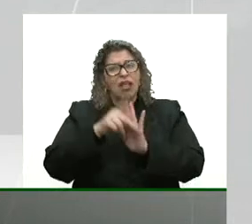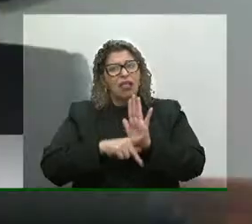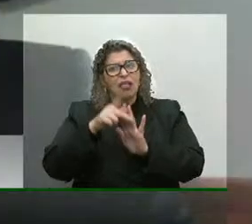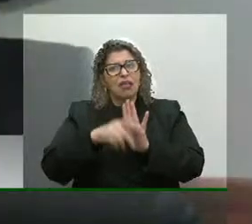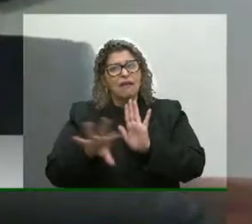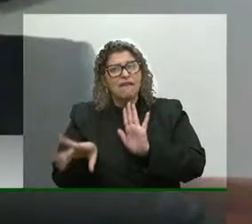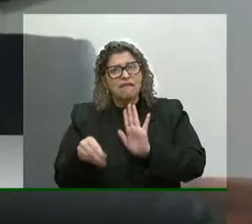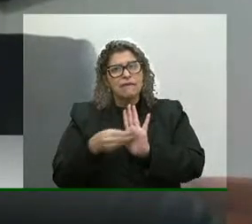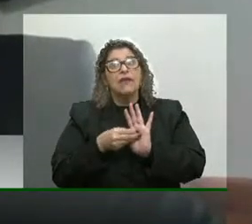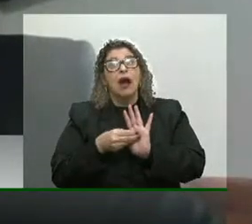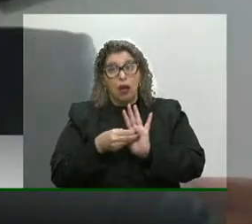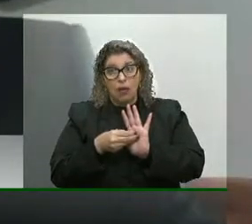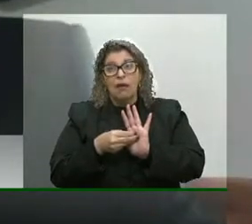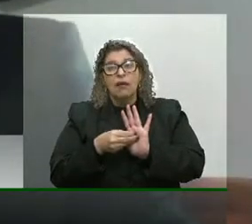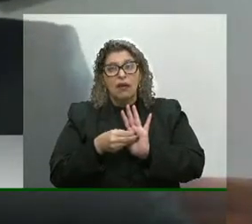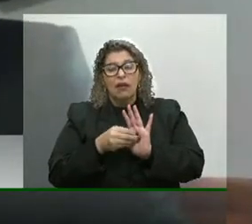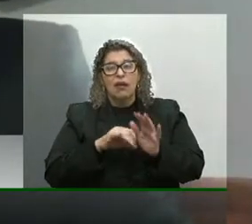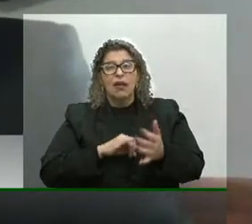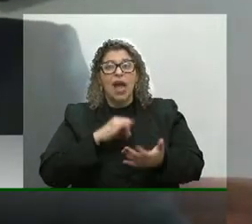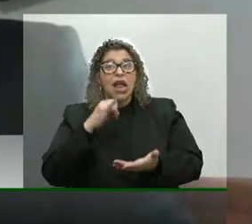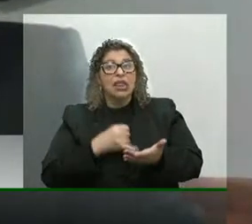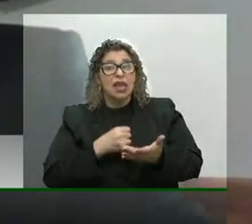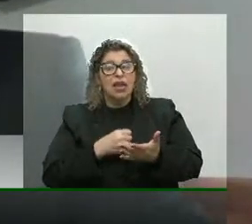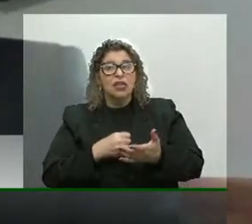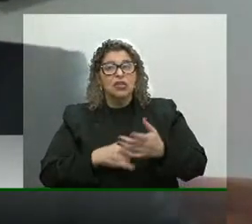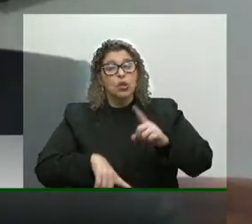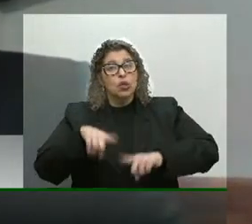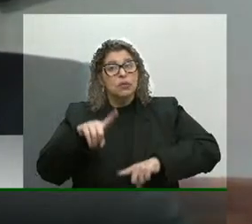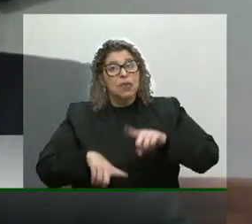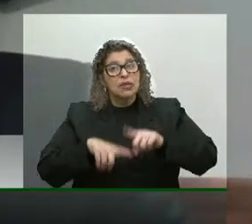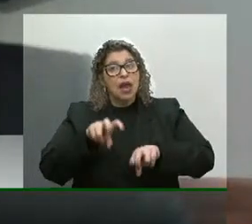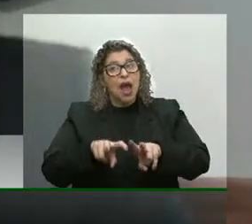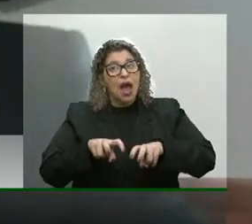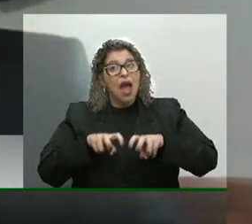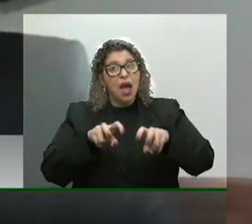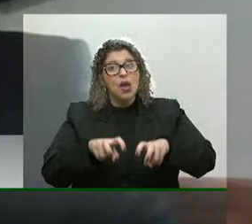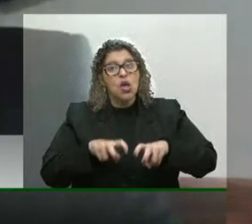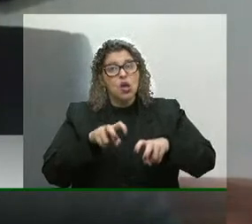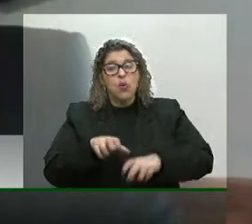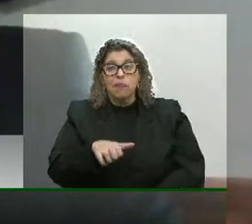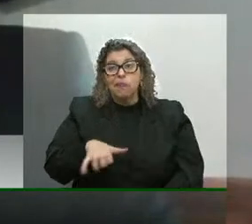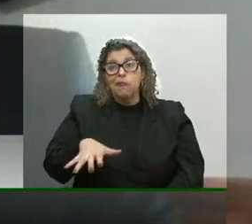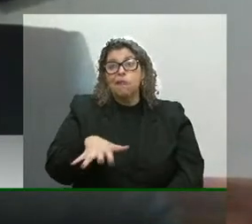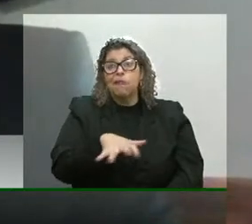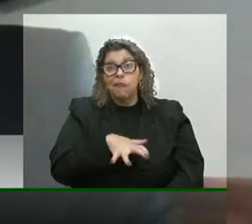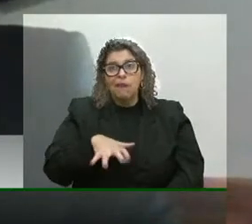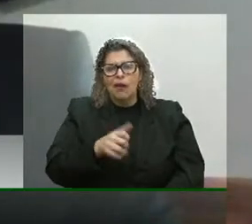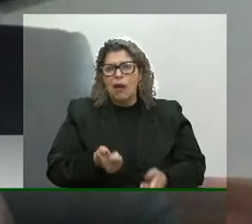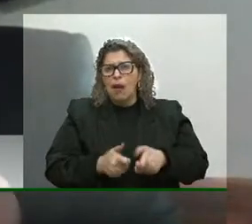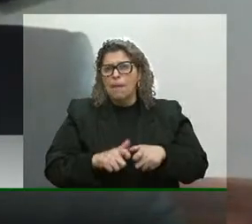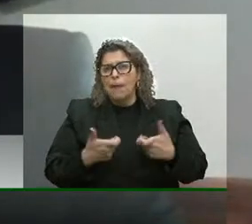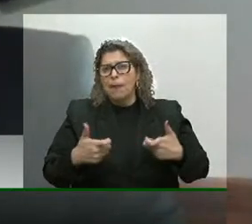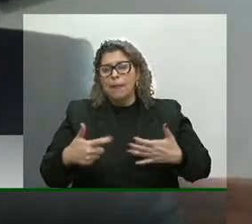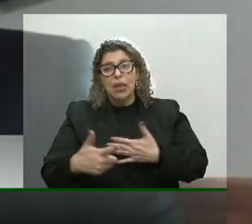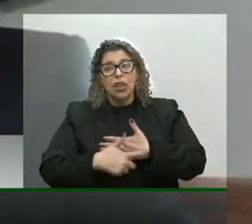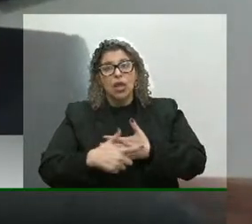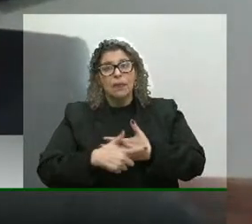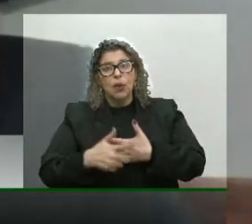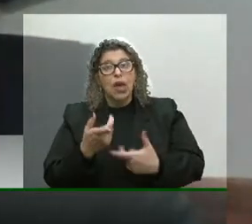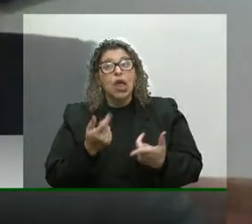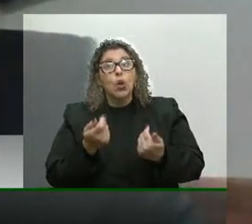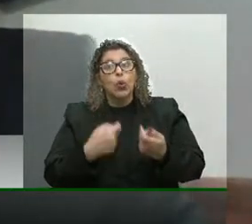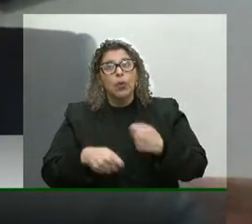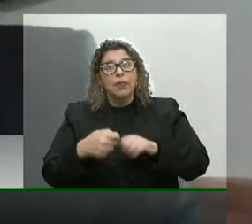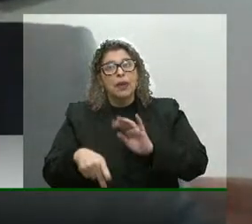estava incluído a taxação dos insumos agrícolas. Deste setor que tem um enorme papel na economia do Rio Grande do